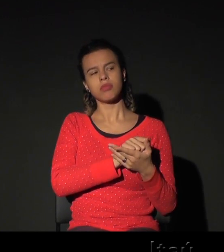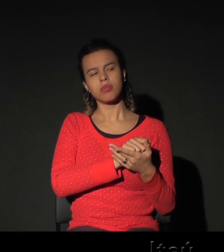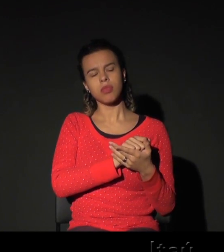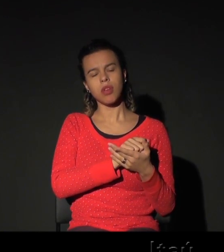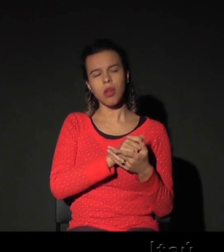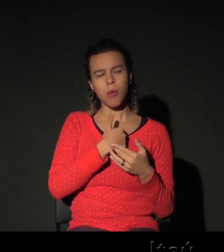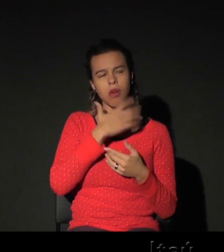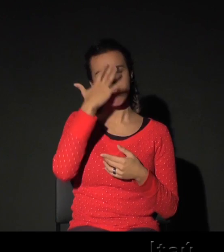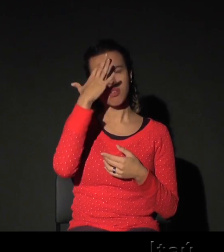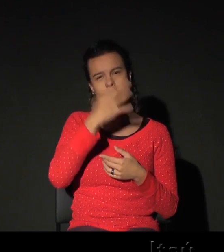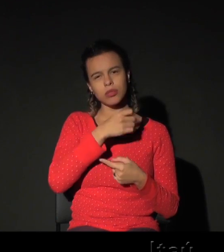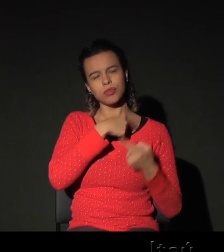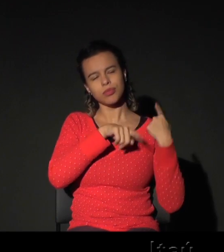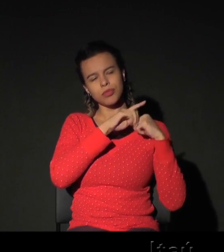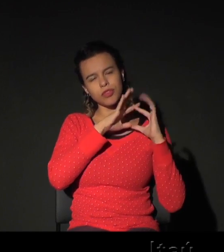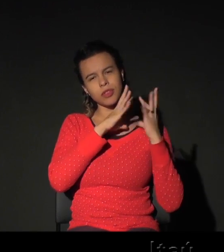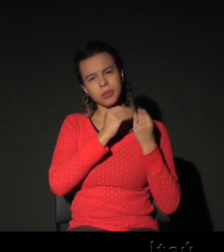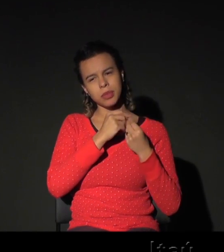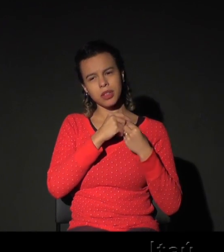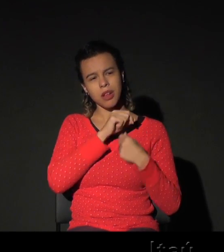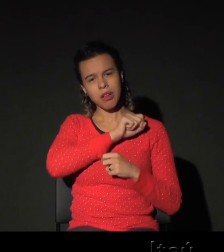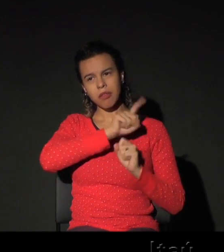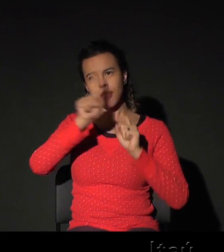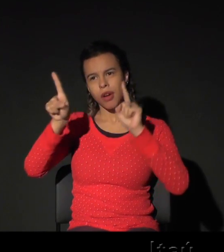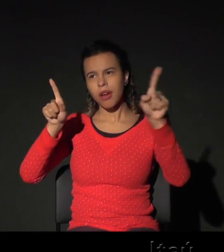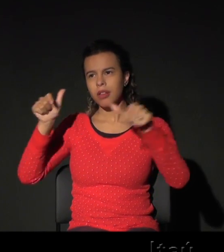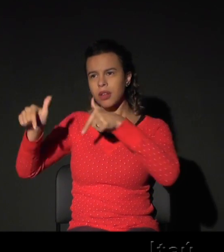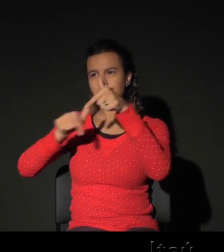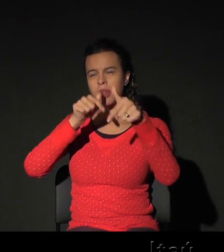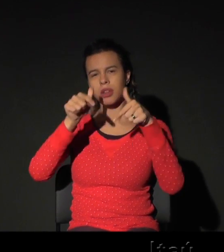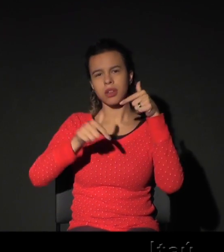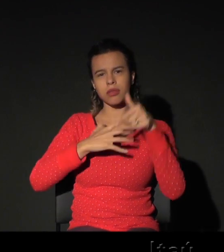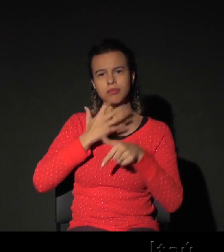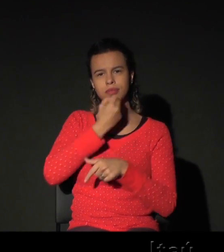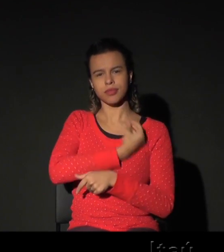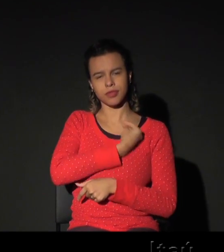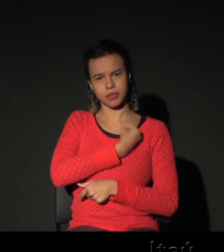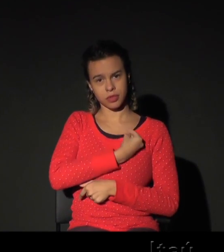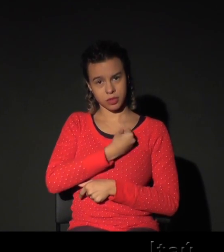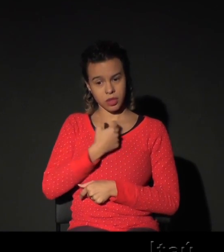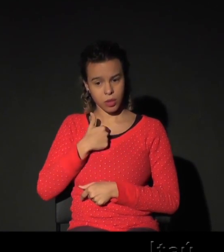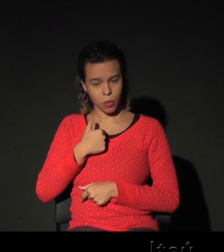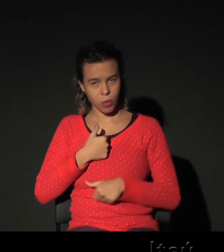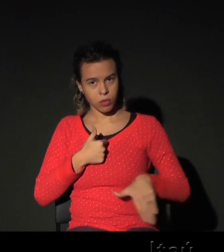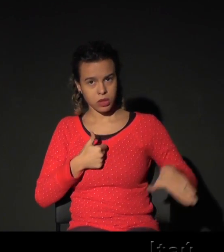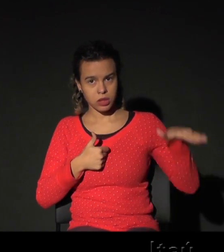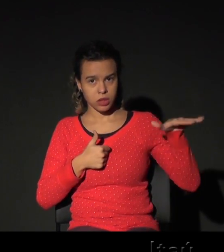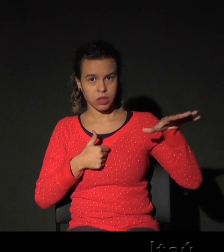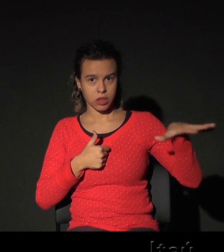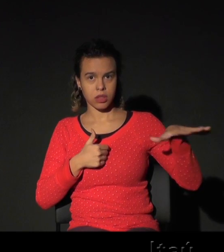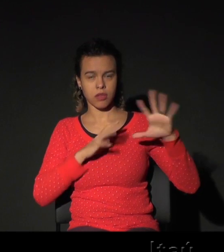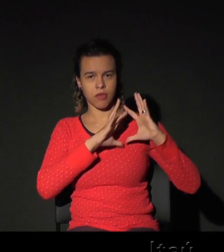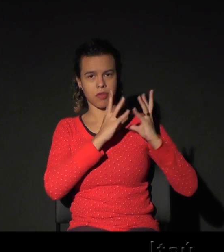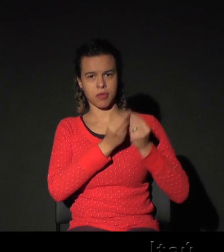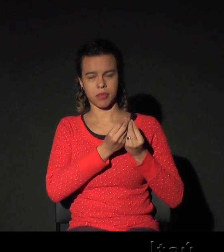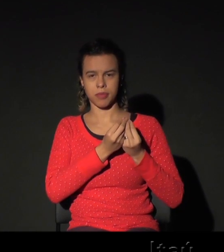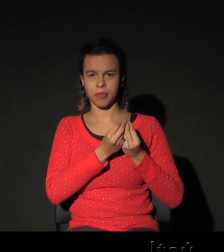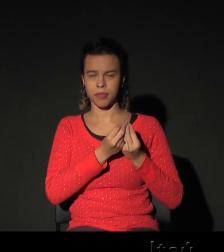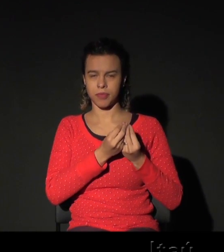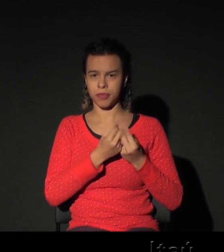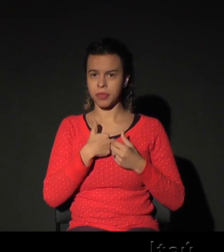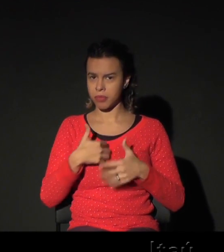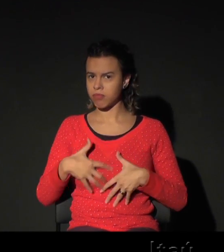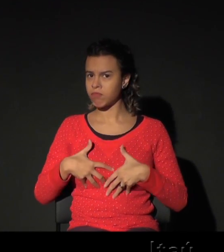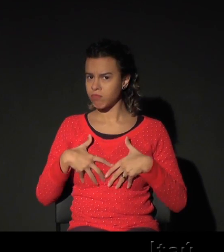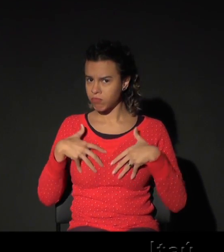tendo que trabalhar para sobreviver né Eu sou fruto disso eu